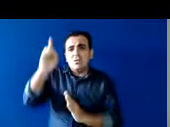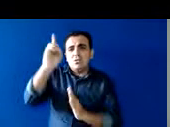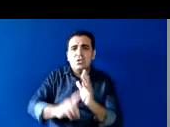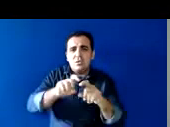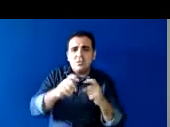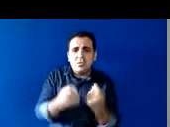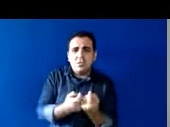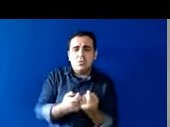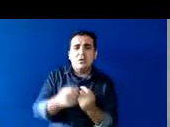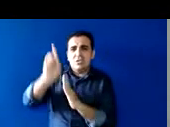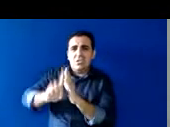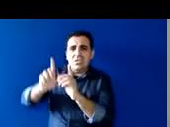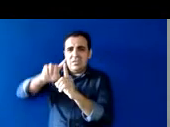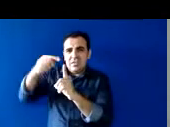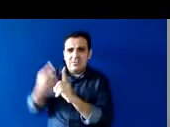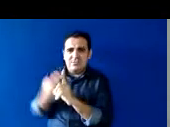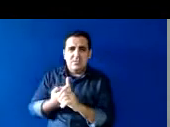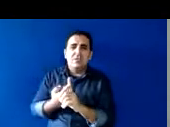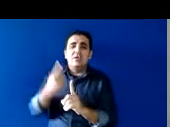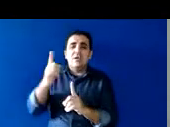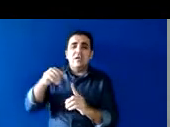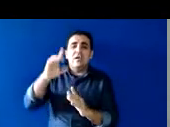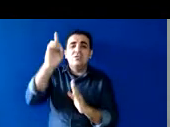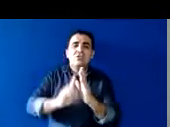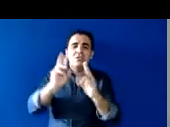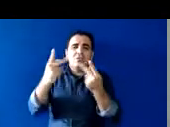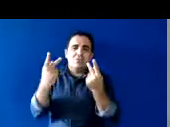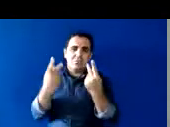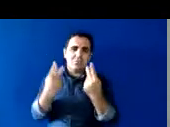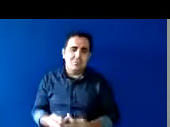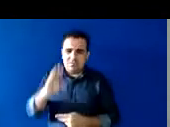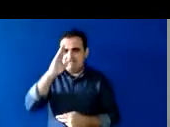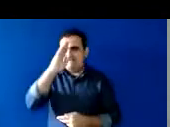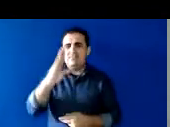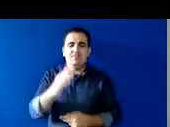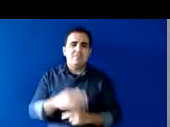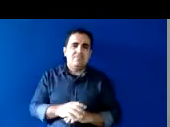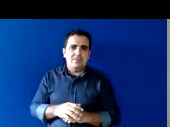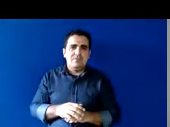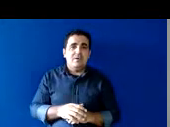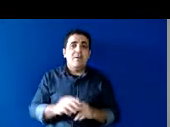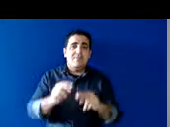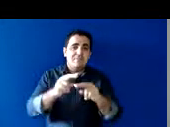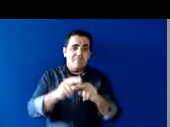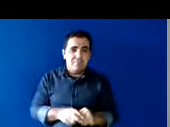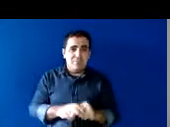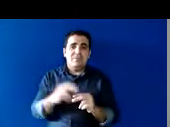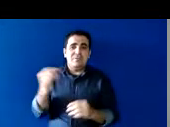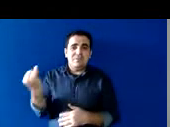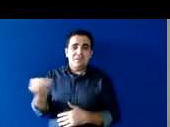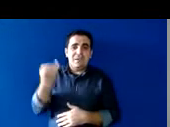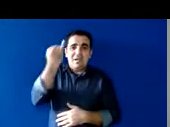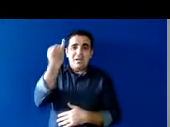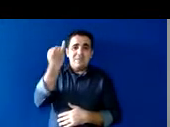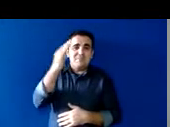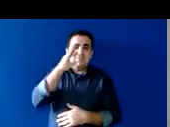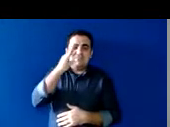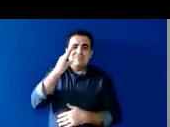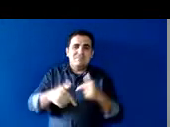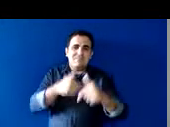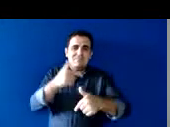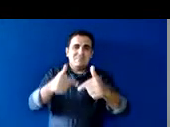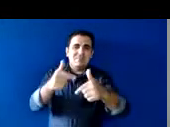direitos reprodutivos, né, são direitos humanos fundamentais e, por isso, são essenciais para o pleno exercício